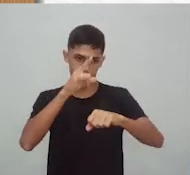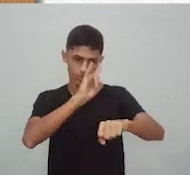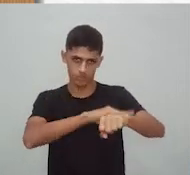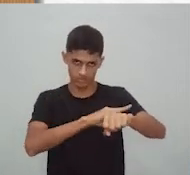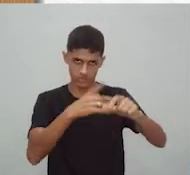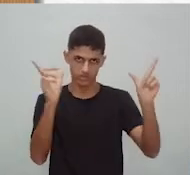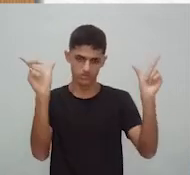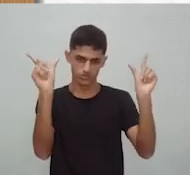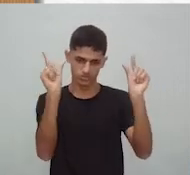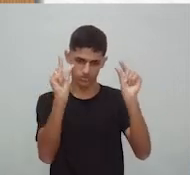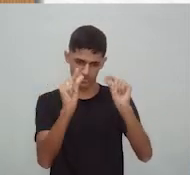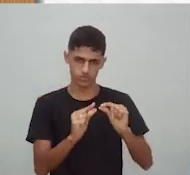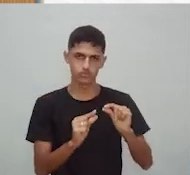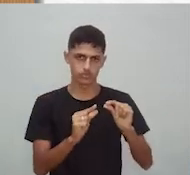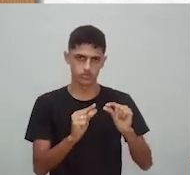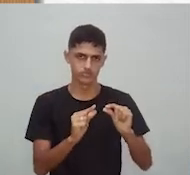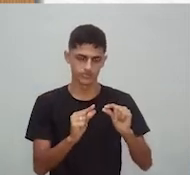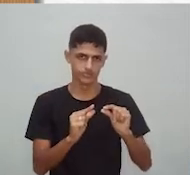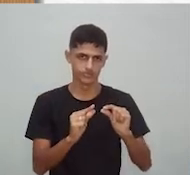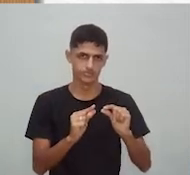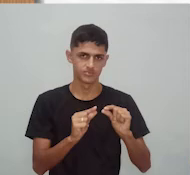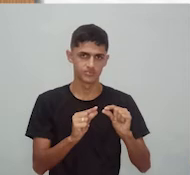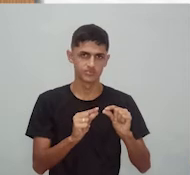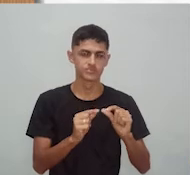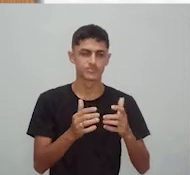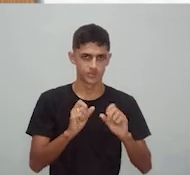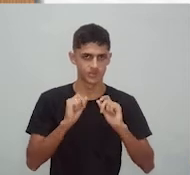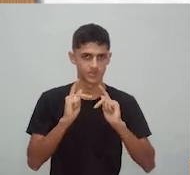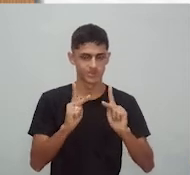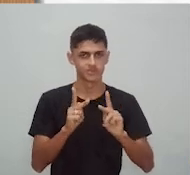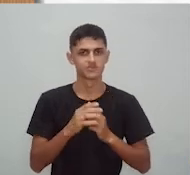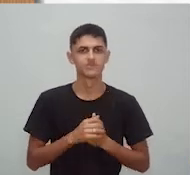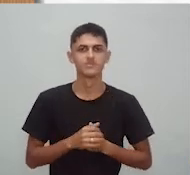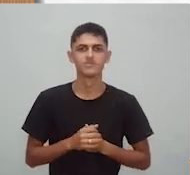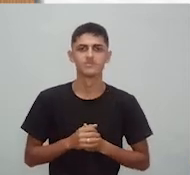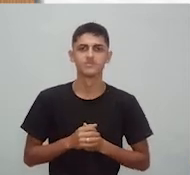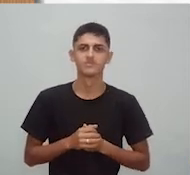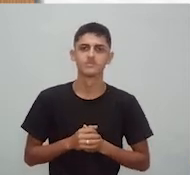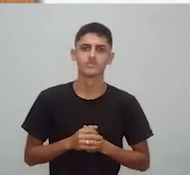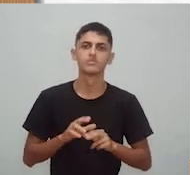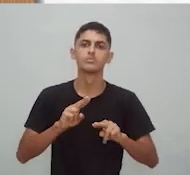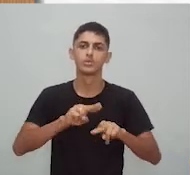relaxa e a nossa bexiga relaxa junto, certo? Então, isso são